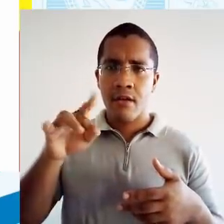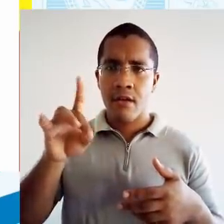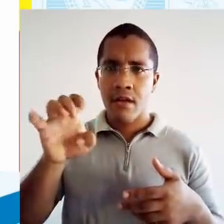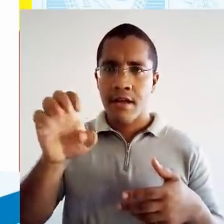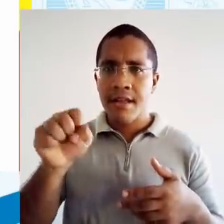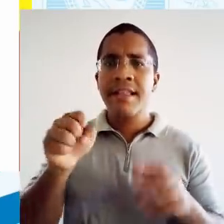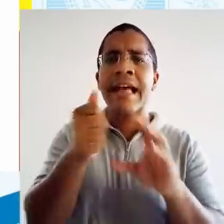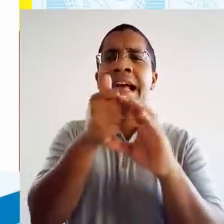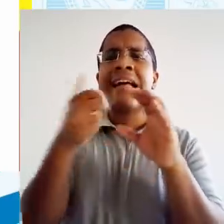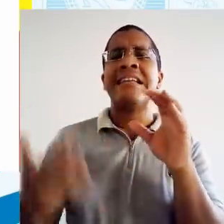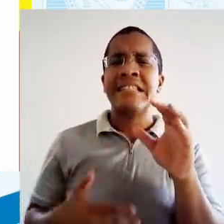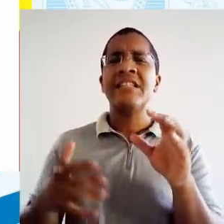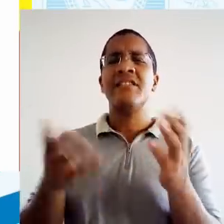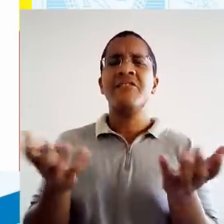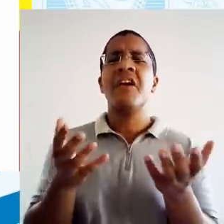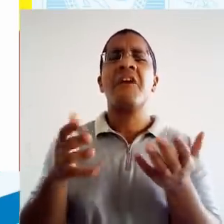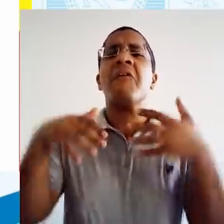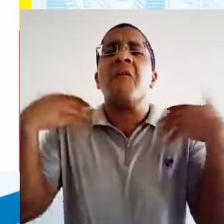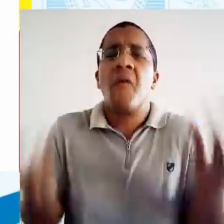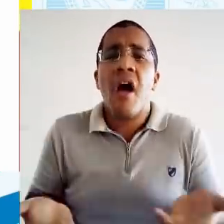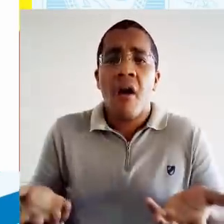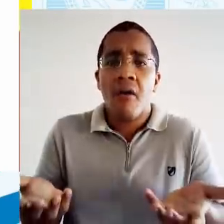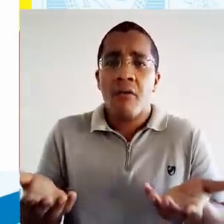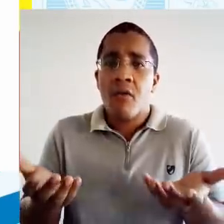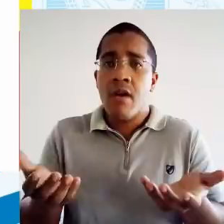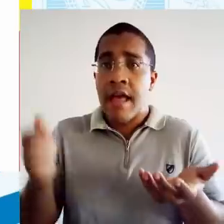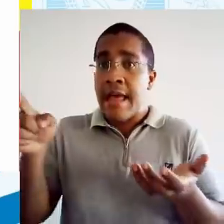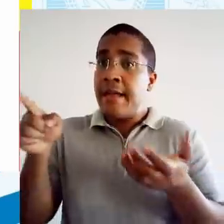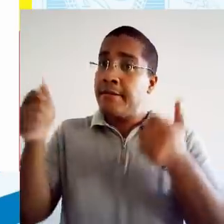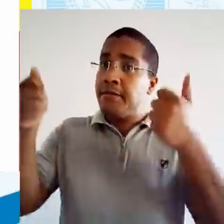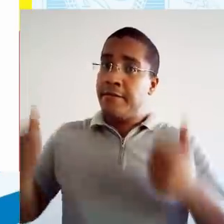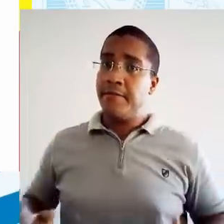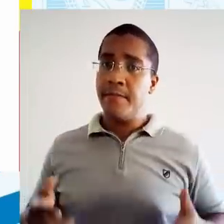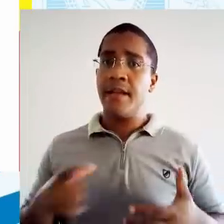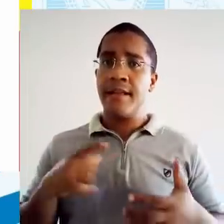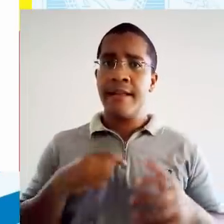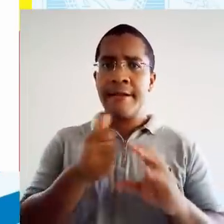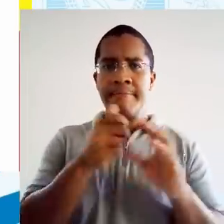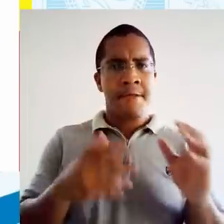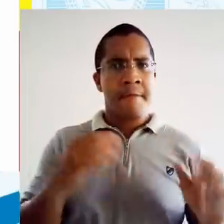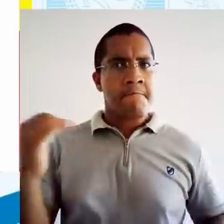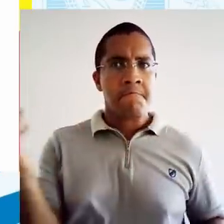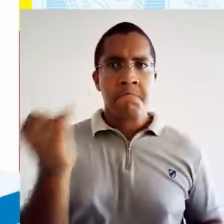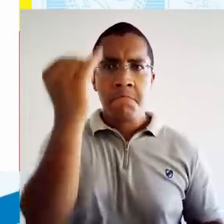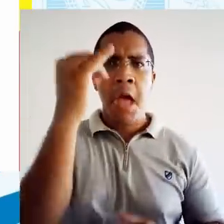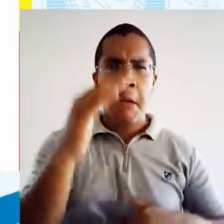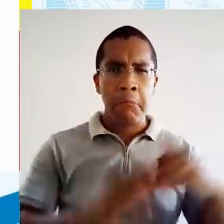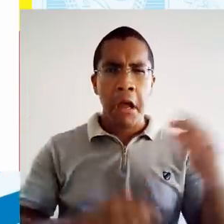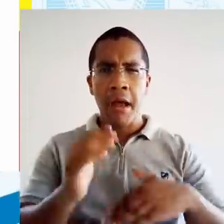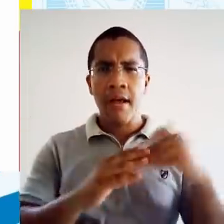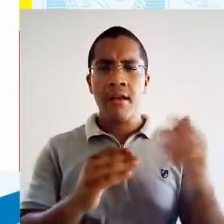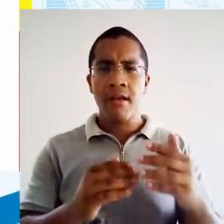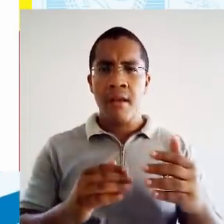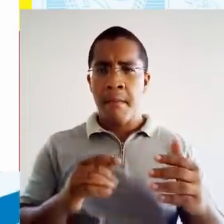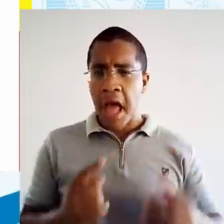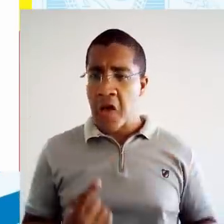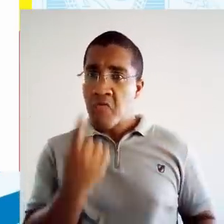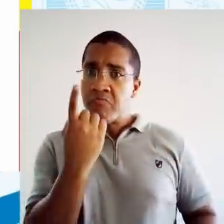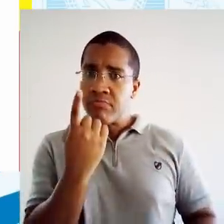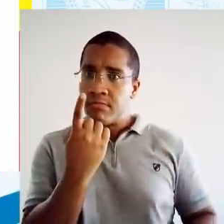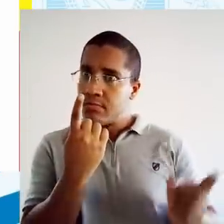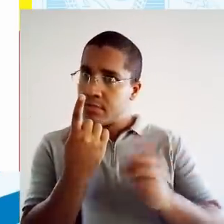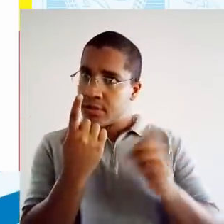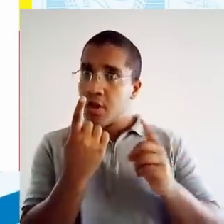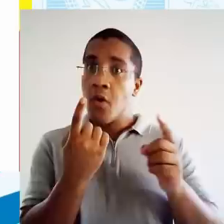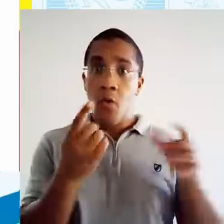característica da robótica é a atividade que são mais produtivas quando realizadas por um grupo e não por um